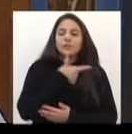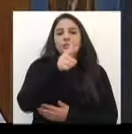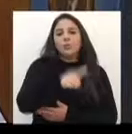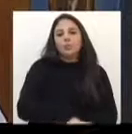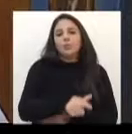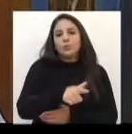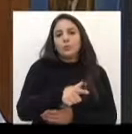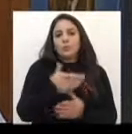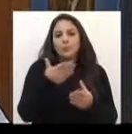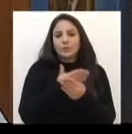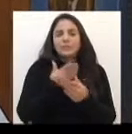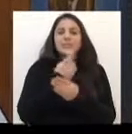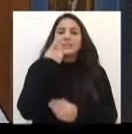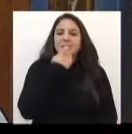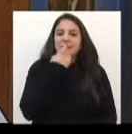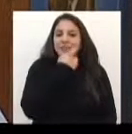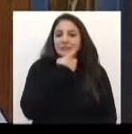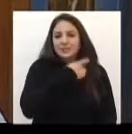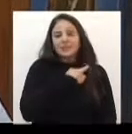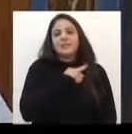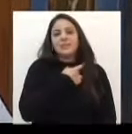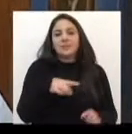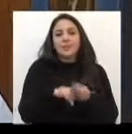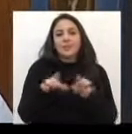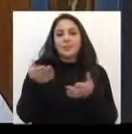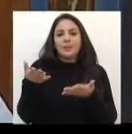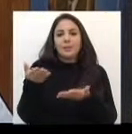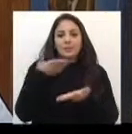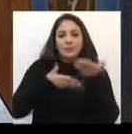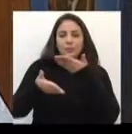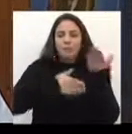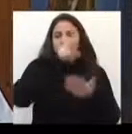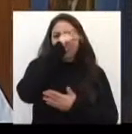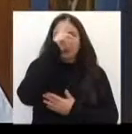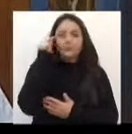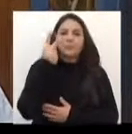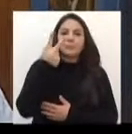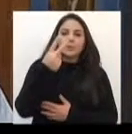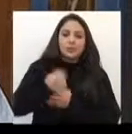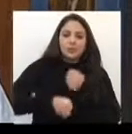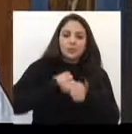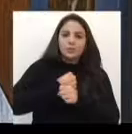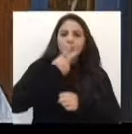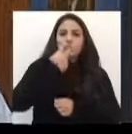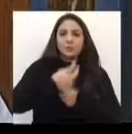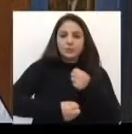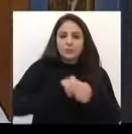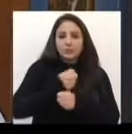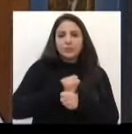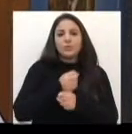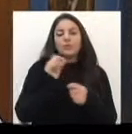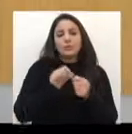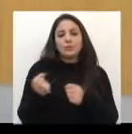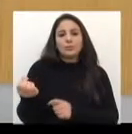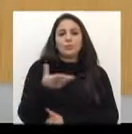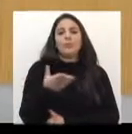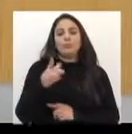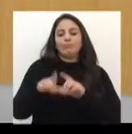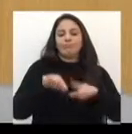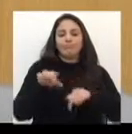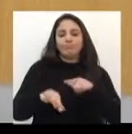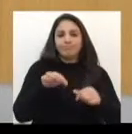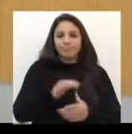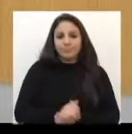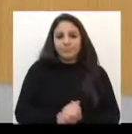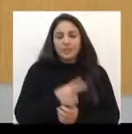dos dentistas para a rede de atendimento do município. De dois em dois anos o município necessita fazer um novo processo seletivo. E